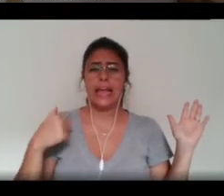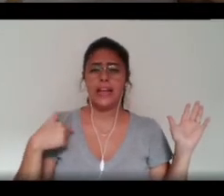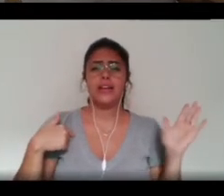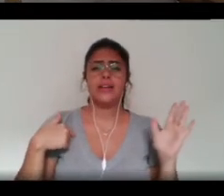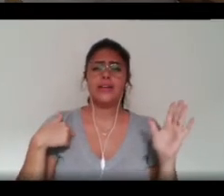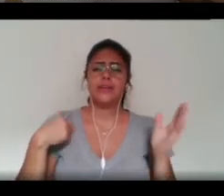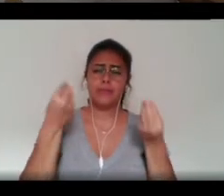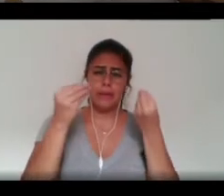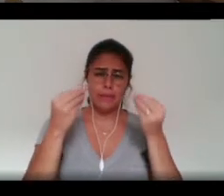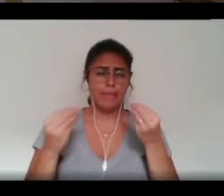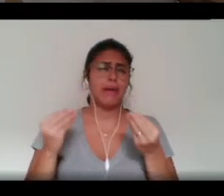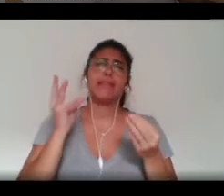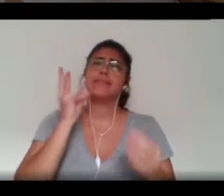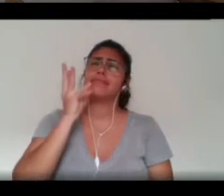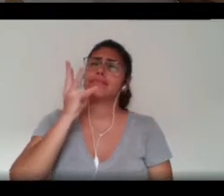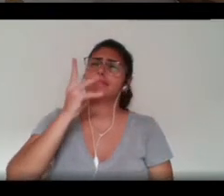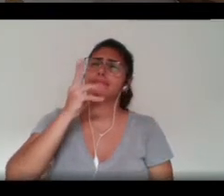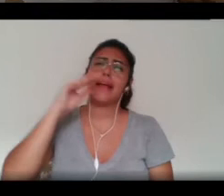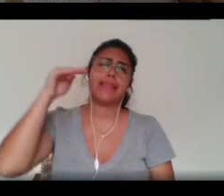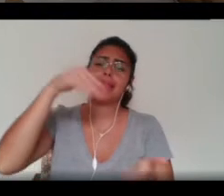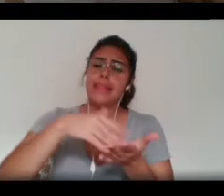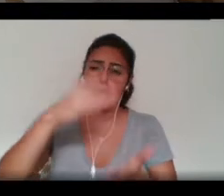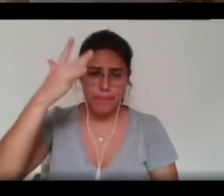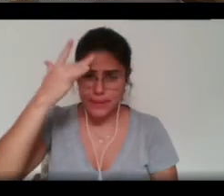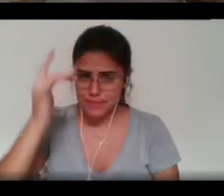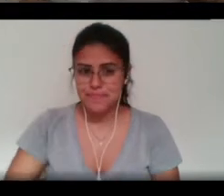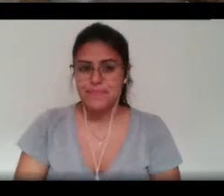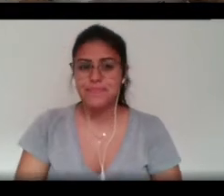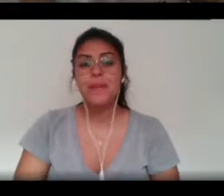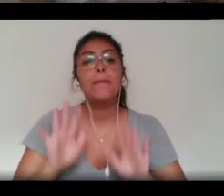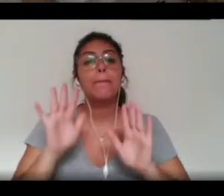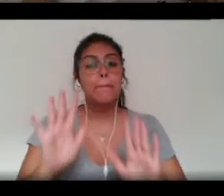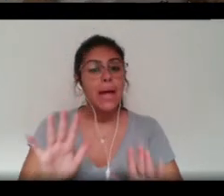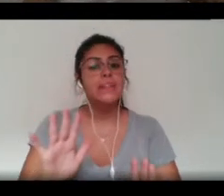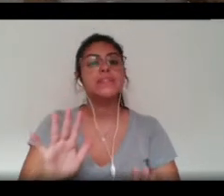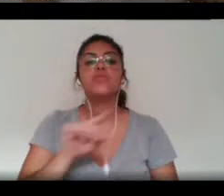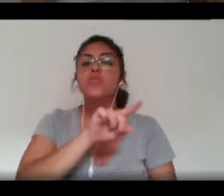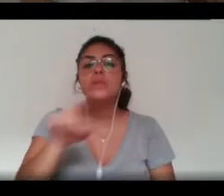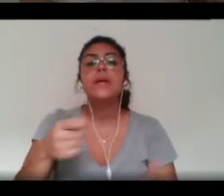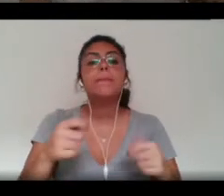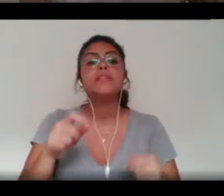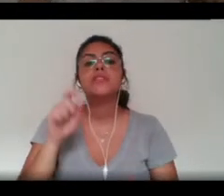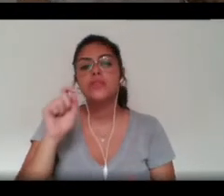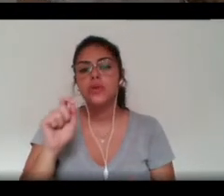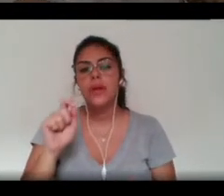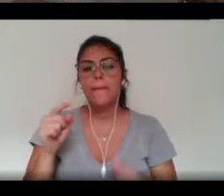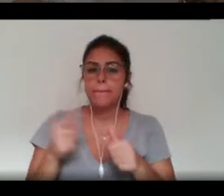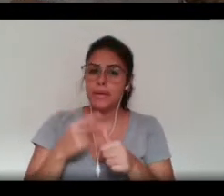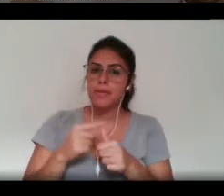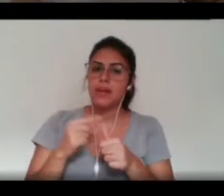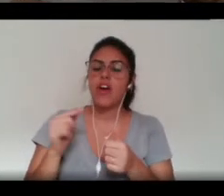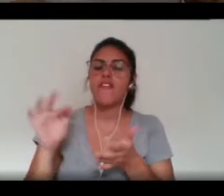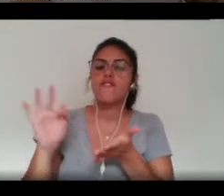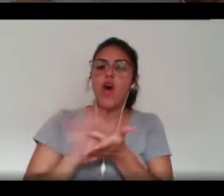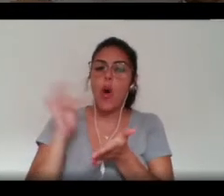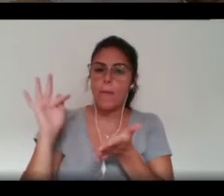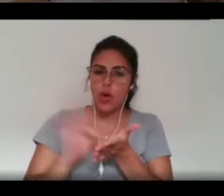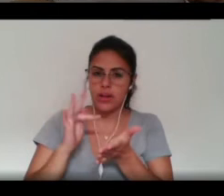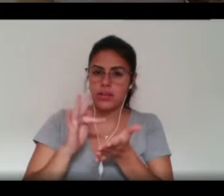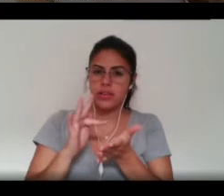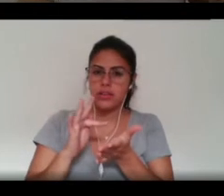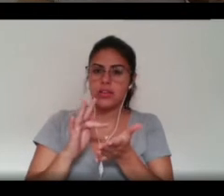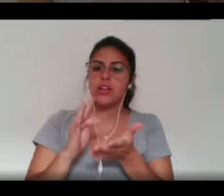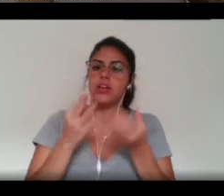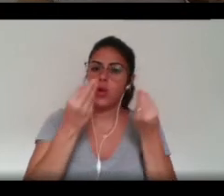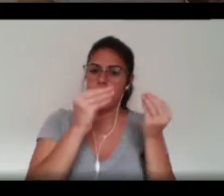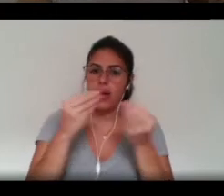amanhã. O que você tem que fazer é o seguinte, você tem que escrever as equações de cinemática, só